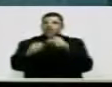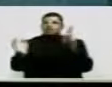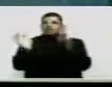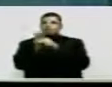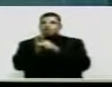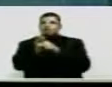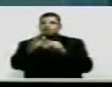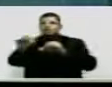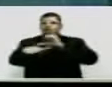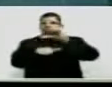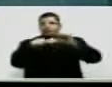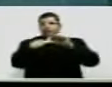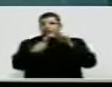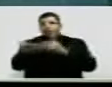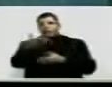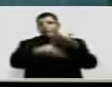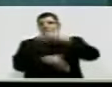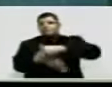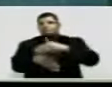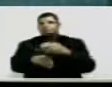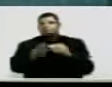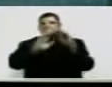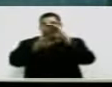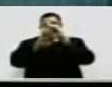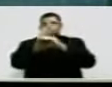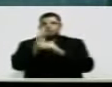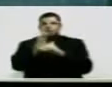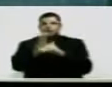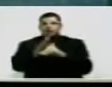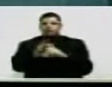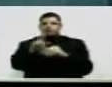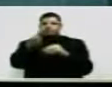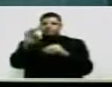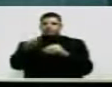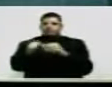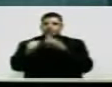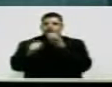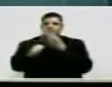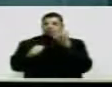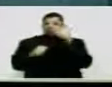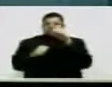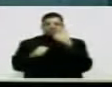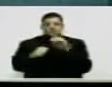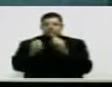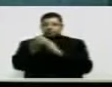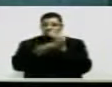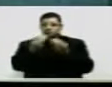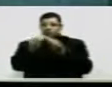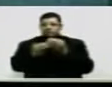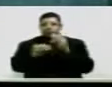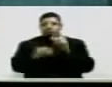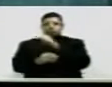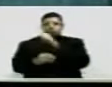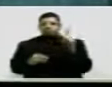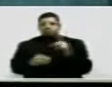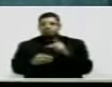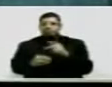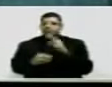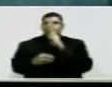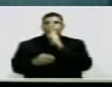próprios, transformar o seu lixão em aterro sanitário. E não há hipótese de um prefeito